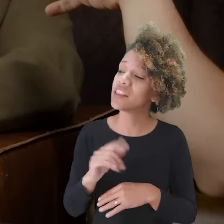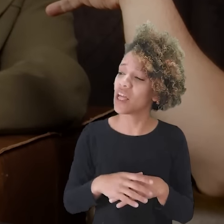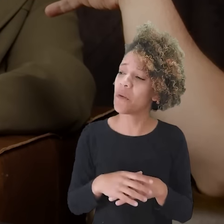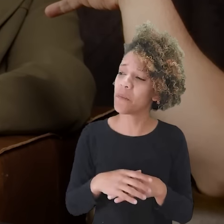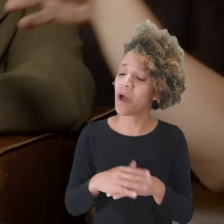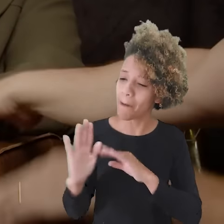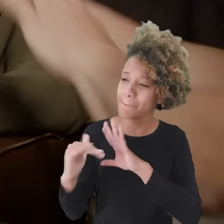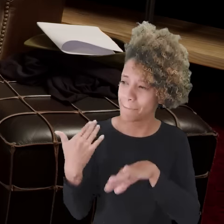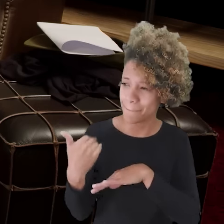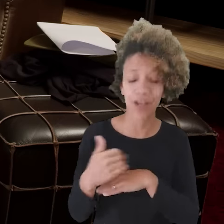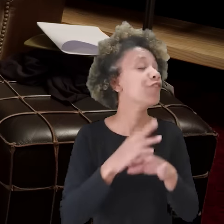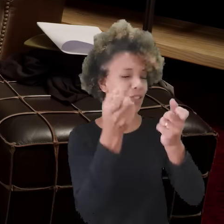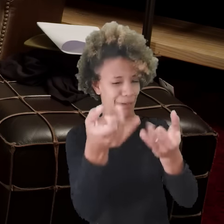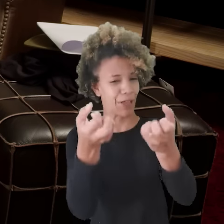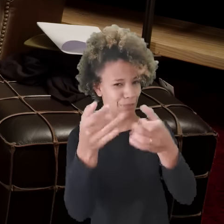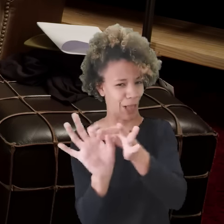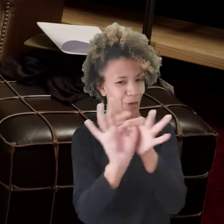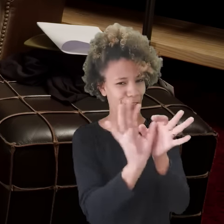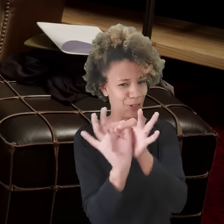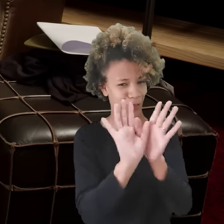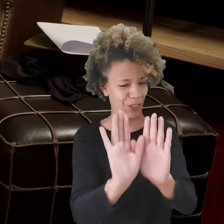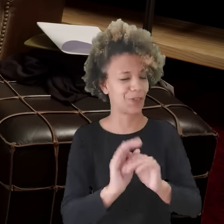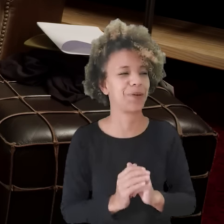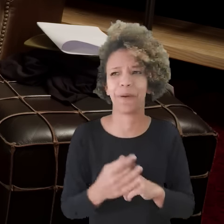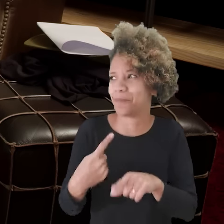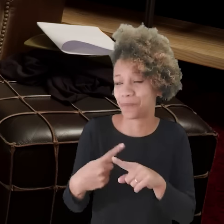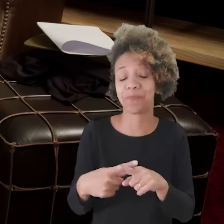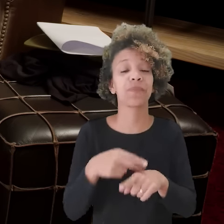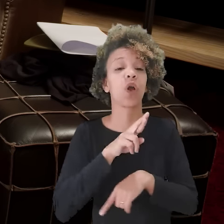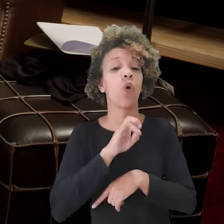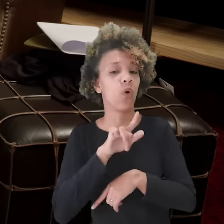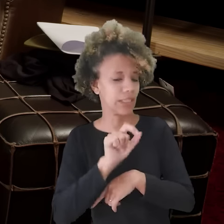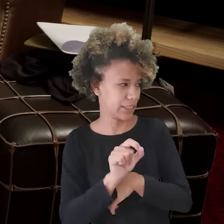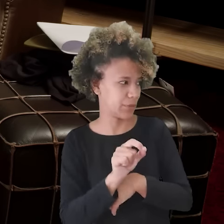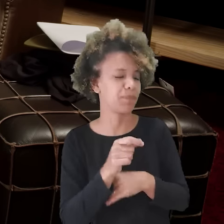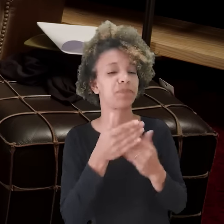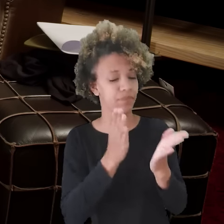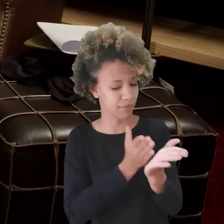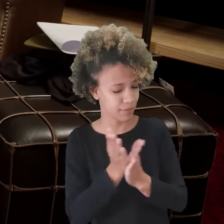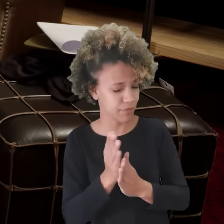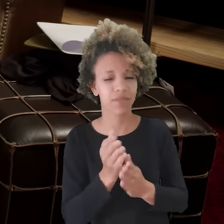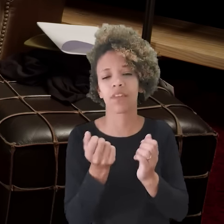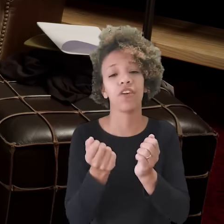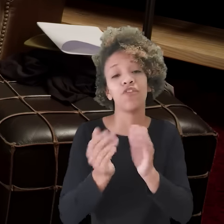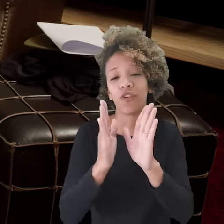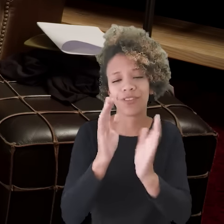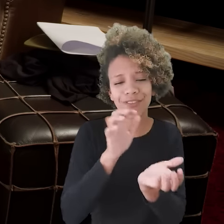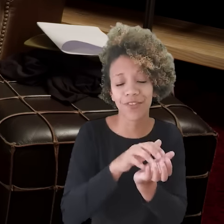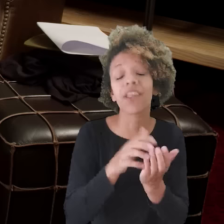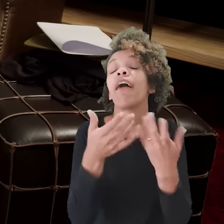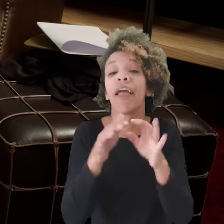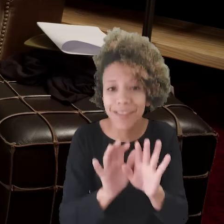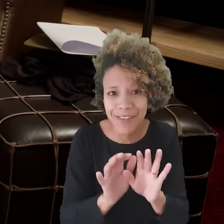não apareceu as meninas deixa eu explicar o Rodrigo vou agora vou para esse caminho o Recife